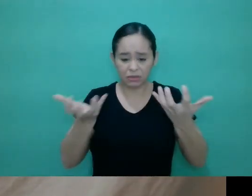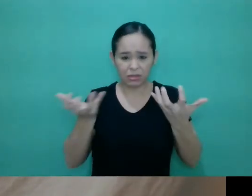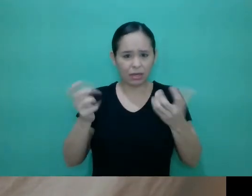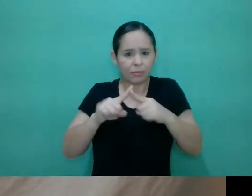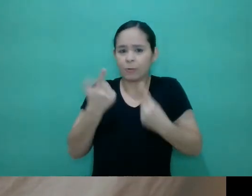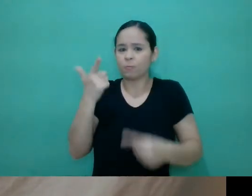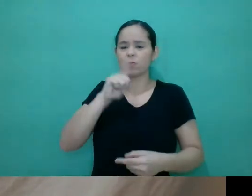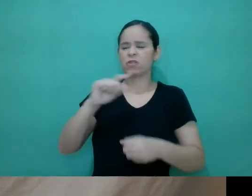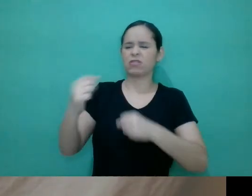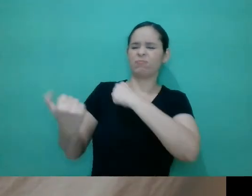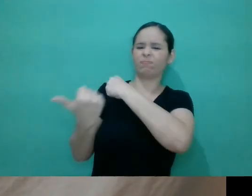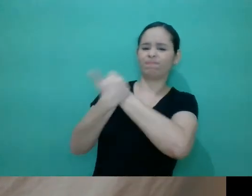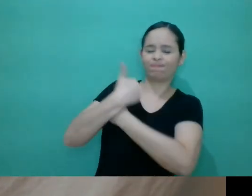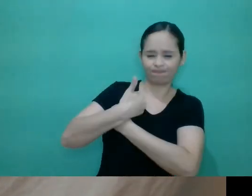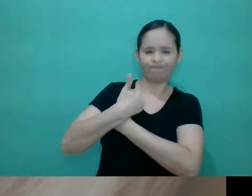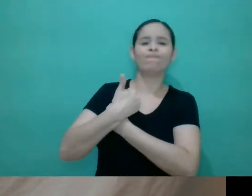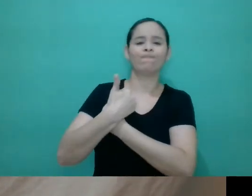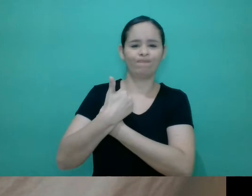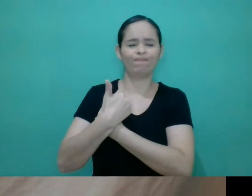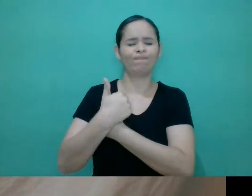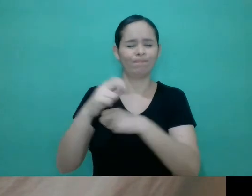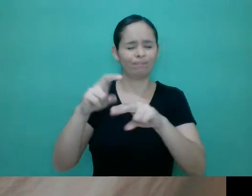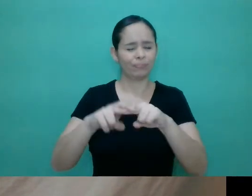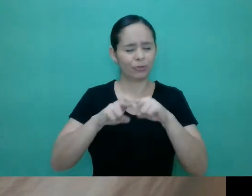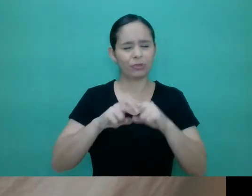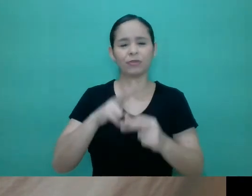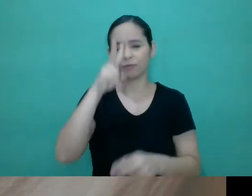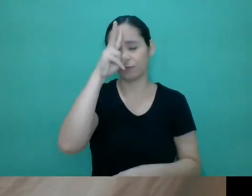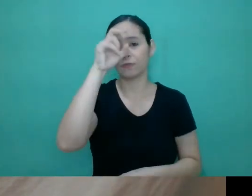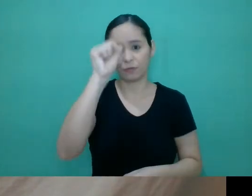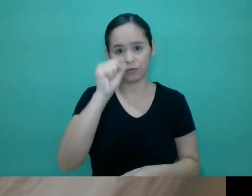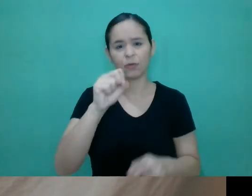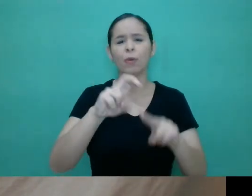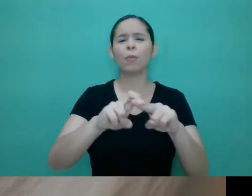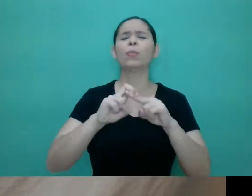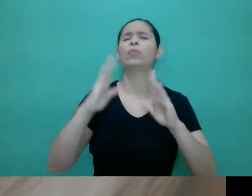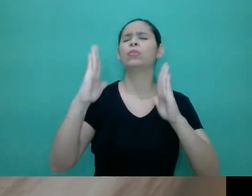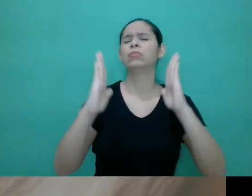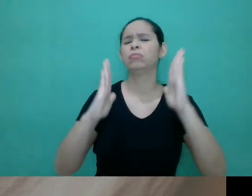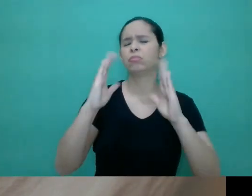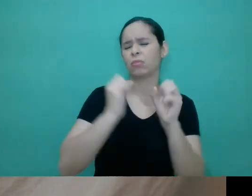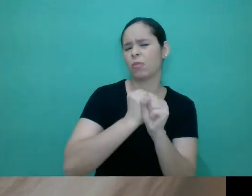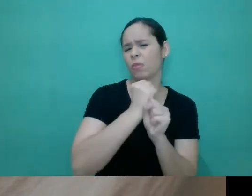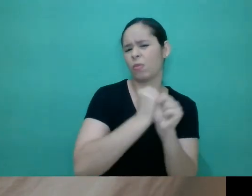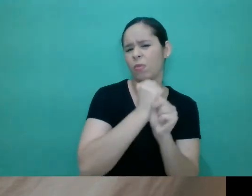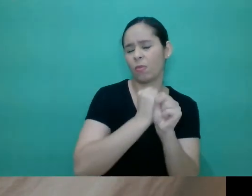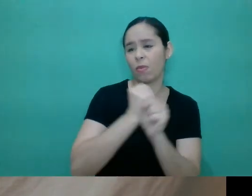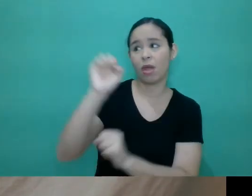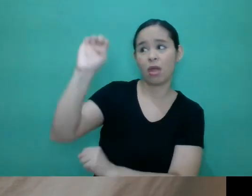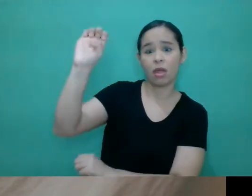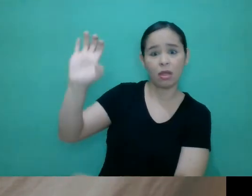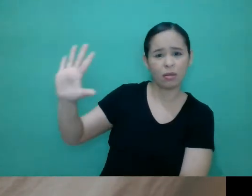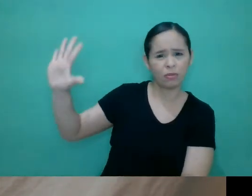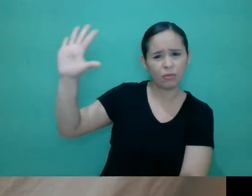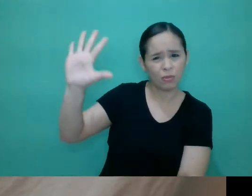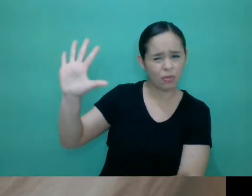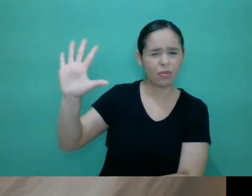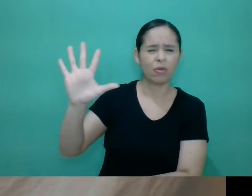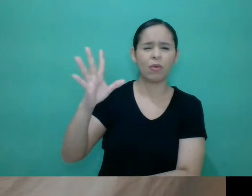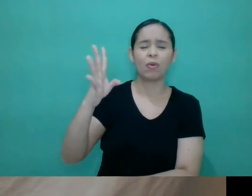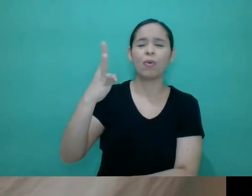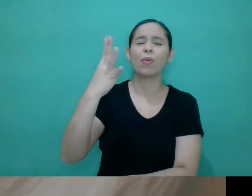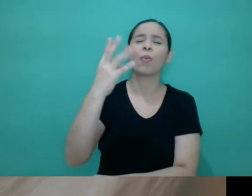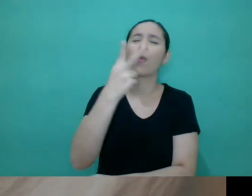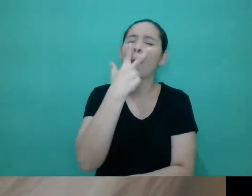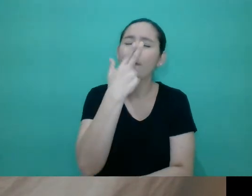marronagem, né, os quilombos aqui entre aspas. Esse sistema durou para a Europa por mais de 4